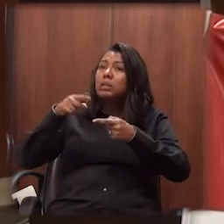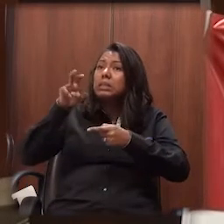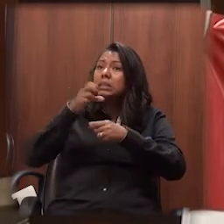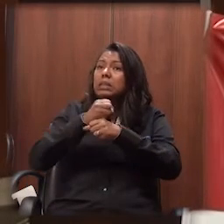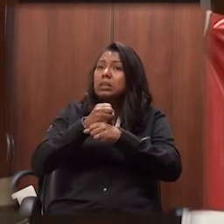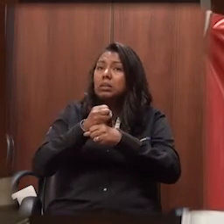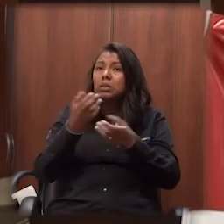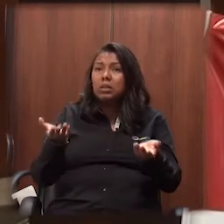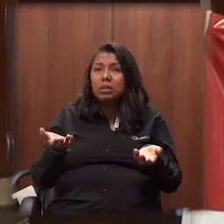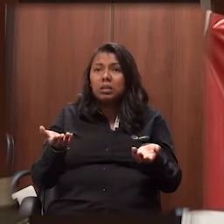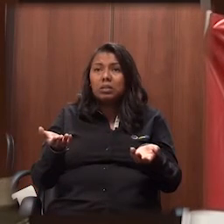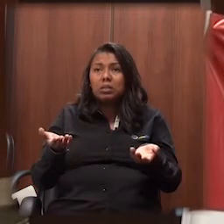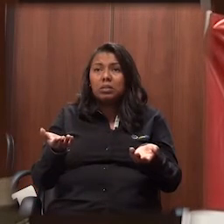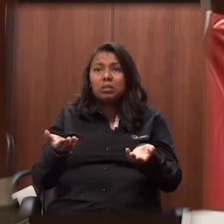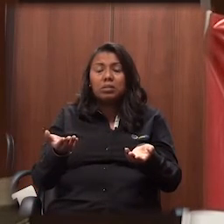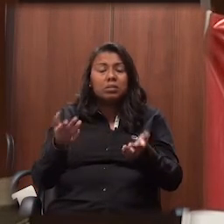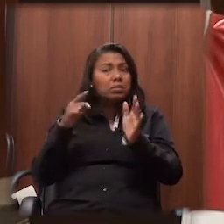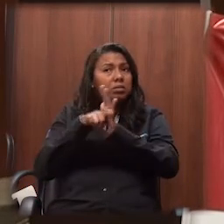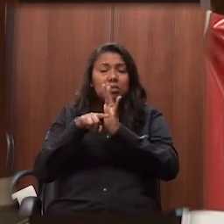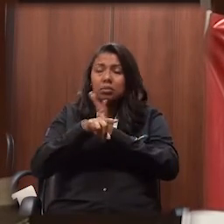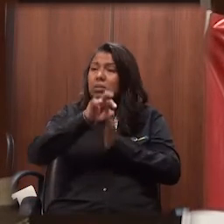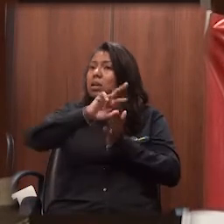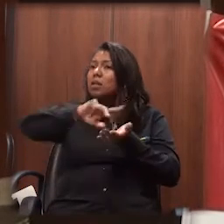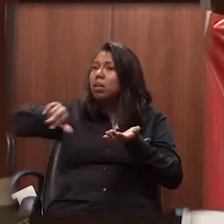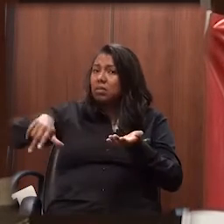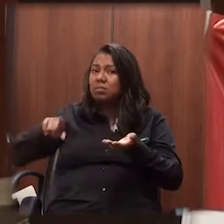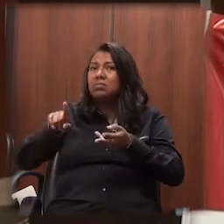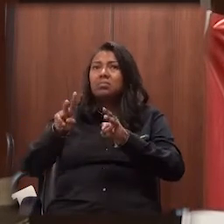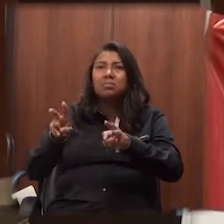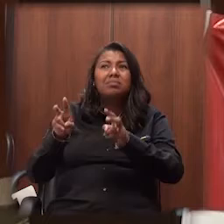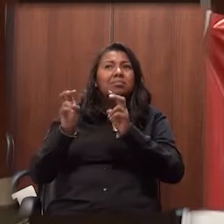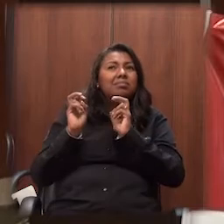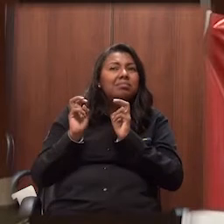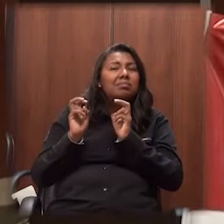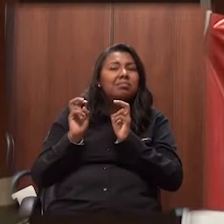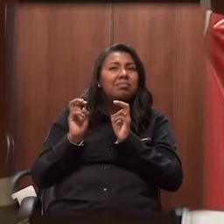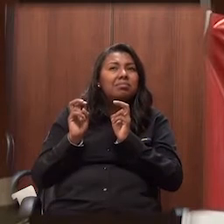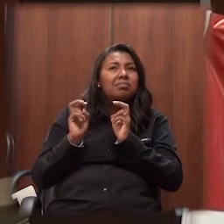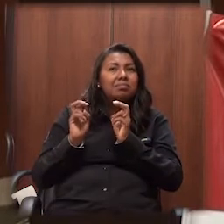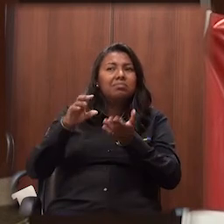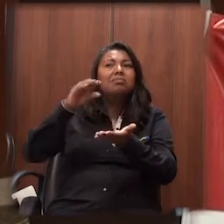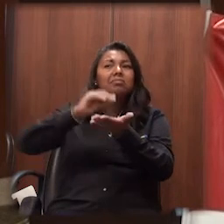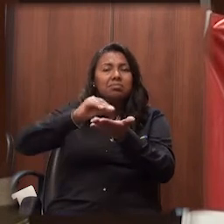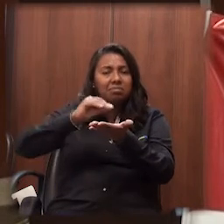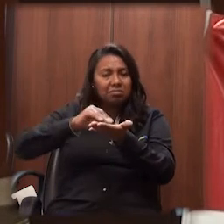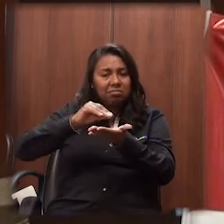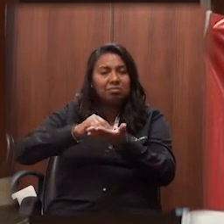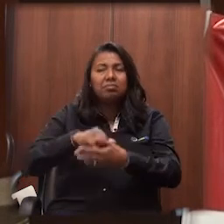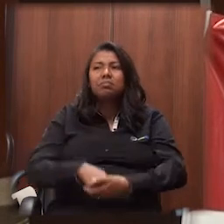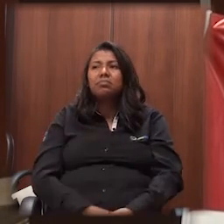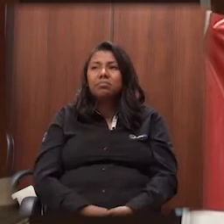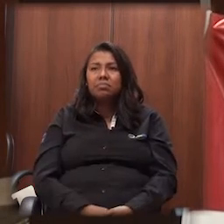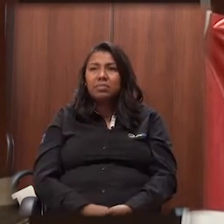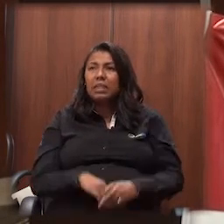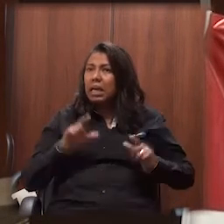5 anos? Várias perguntas acontecem. Então a gente começa a constatar esse caráter lacunar. Então, a falta